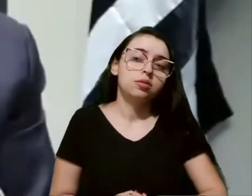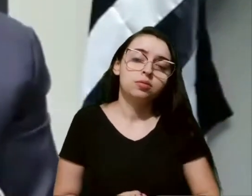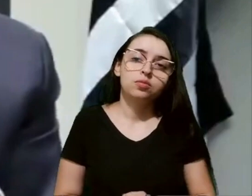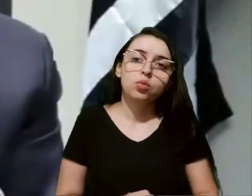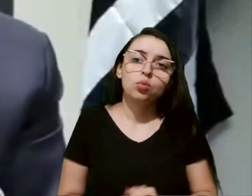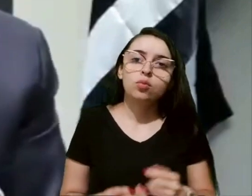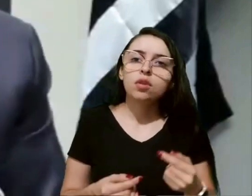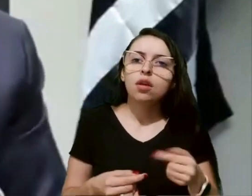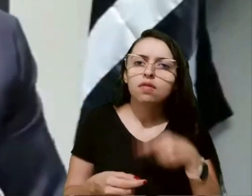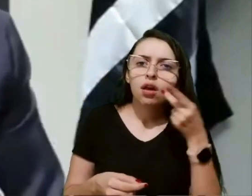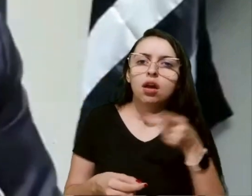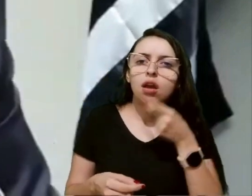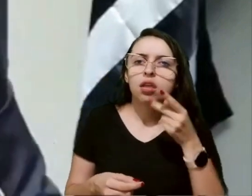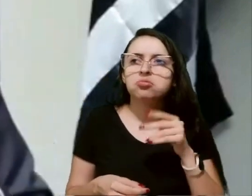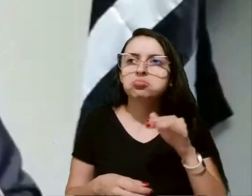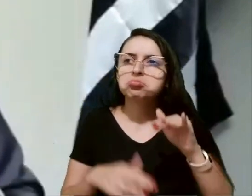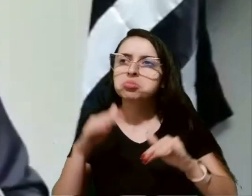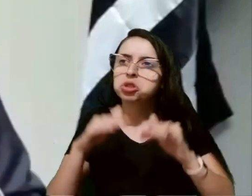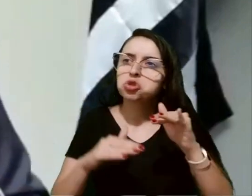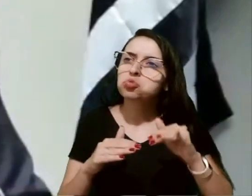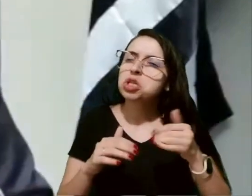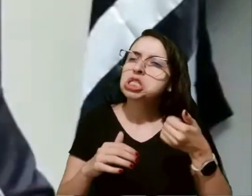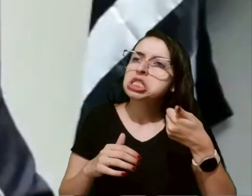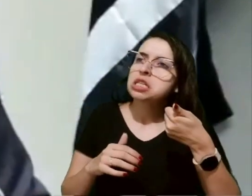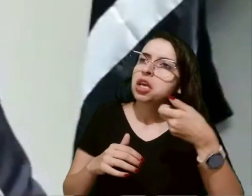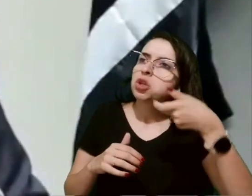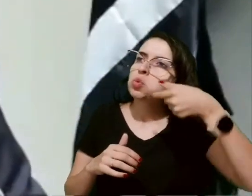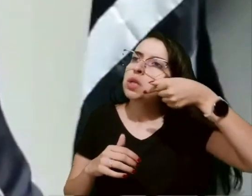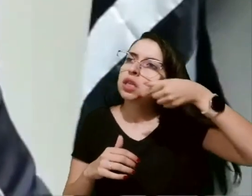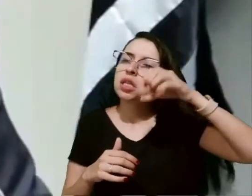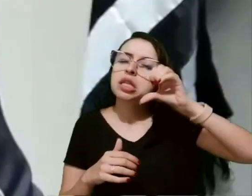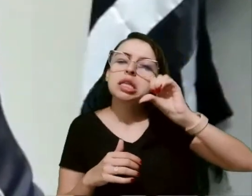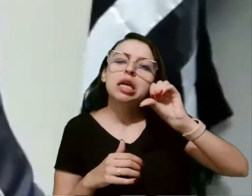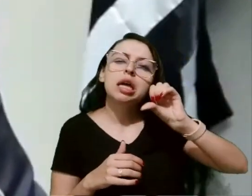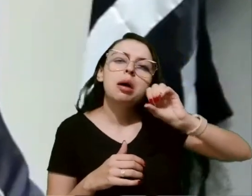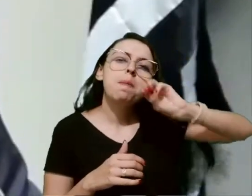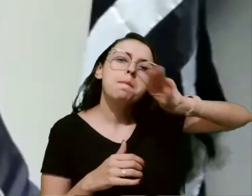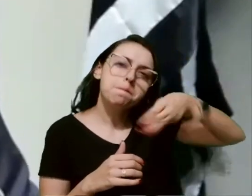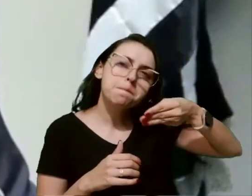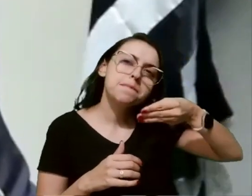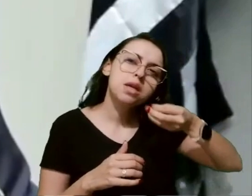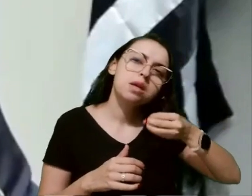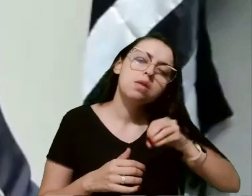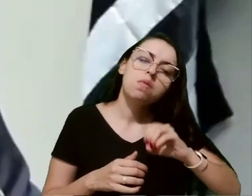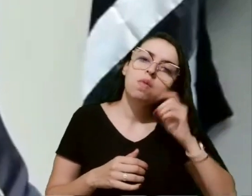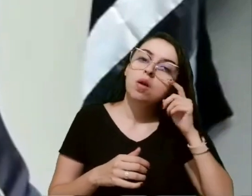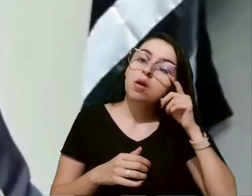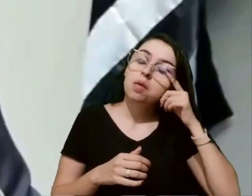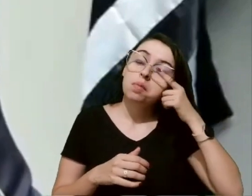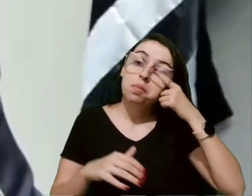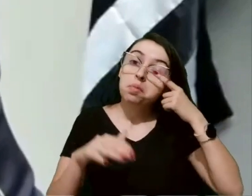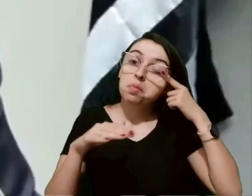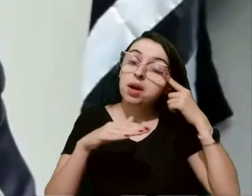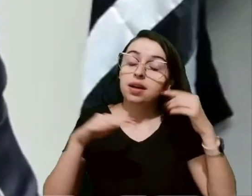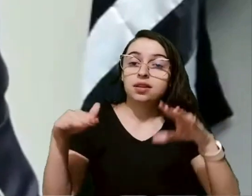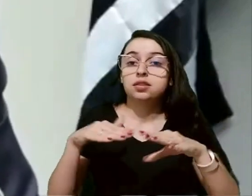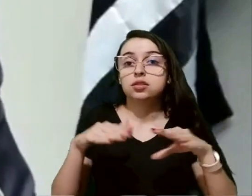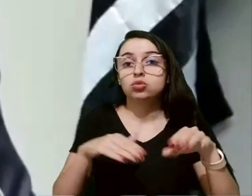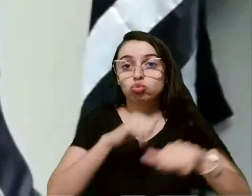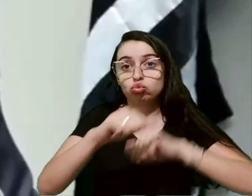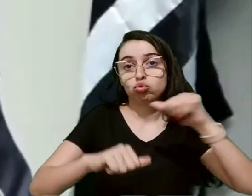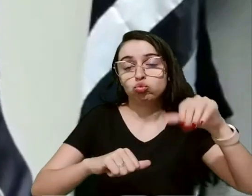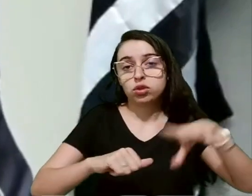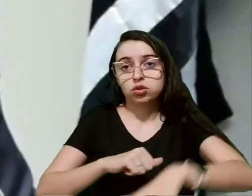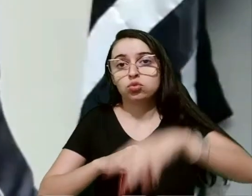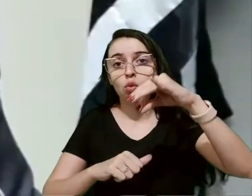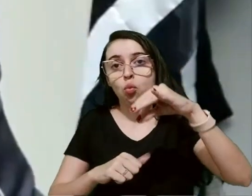Como nós estamos falando de algo em torno de 170 mil apelações distribuídas por ano, na base um sorteio